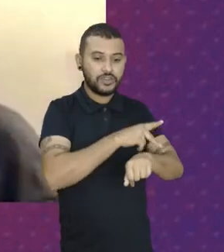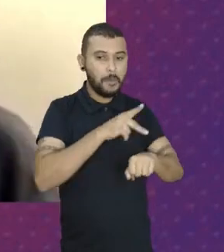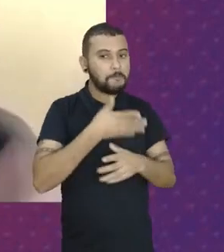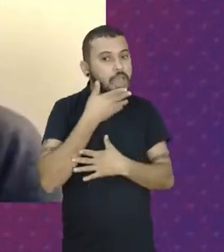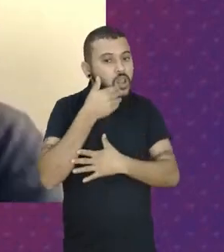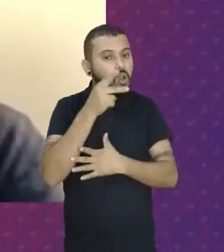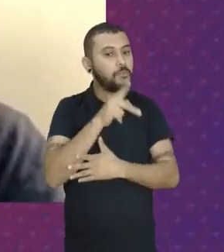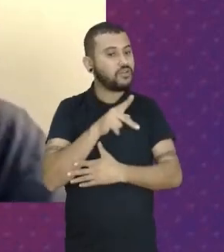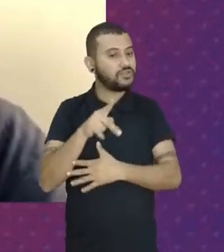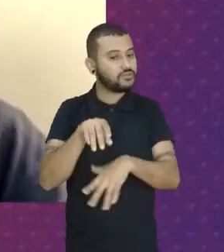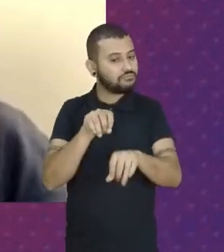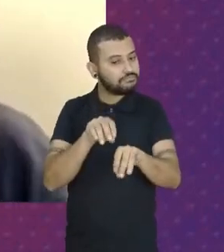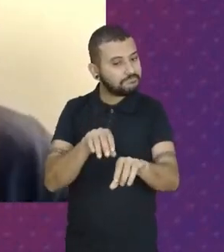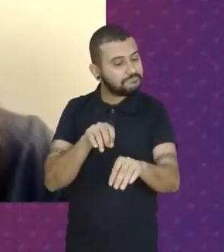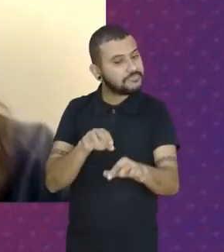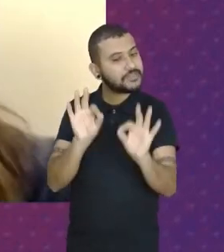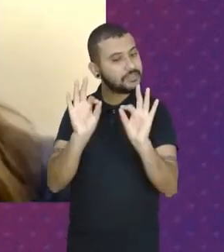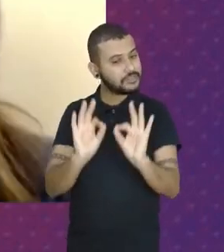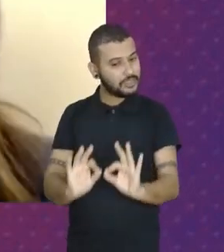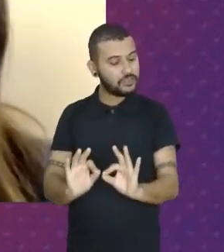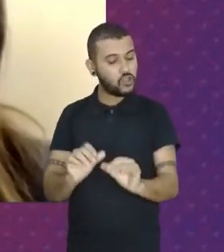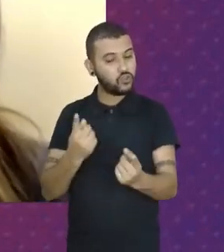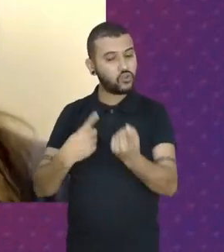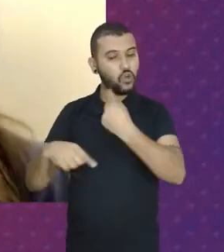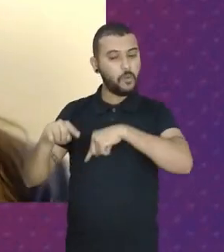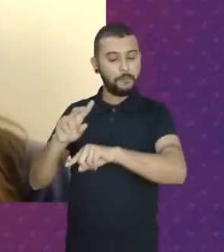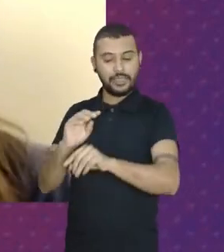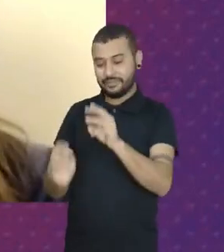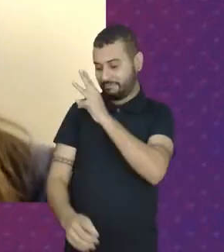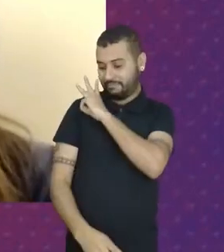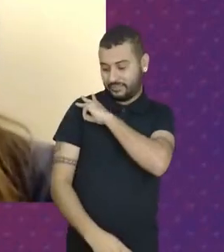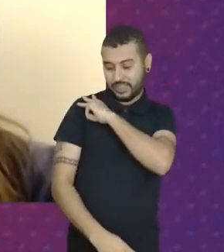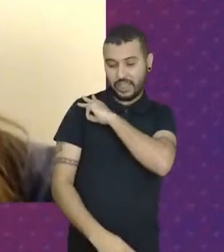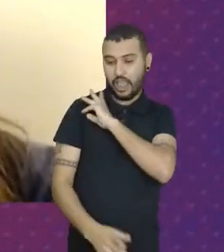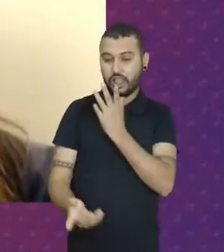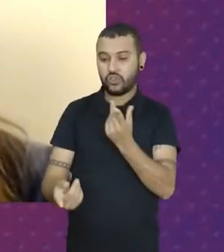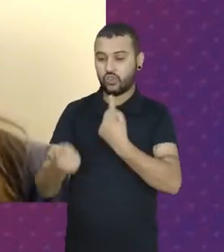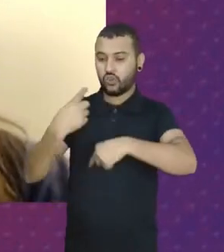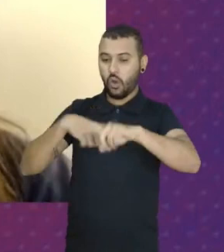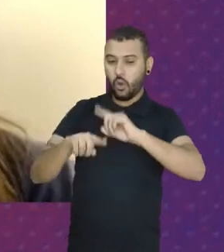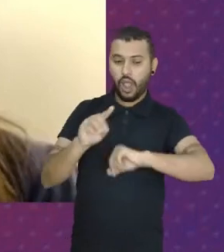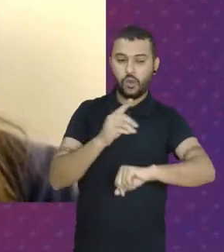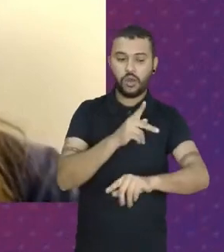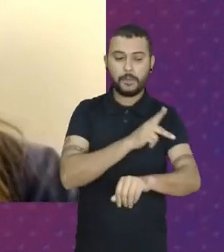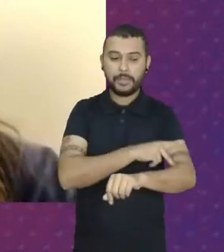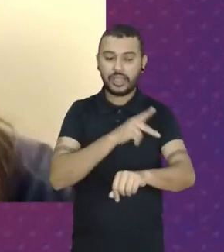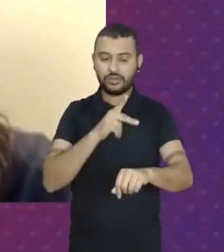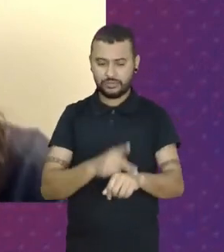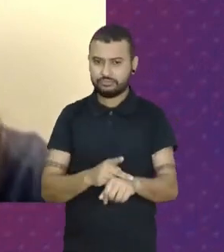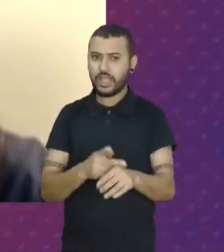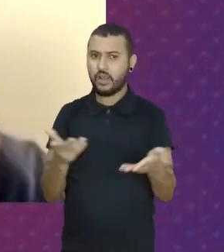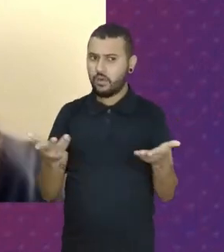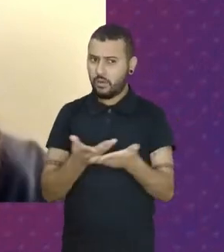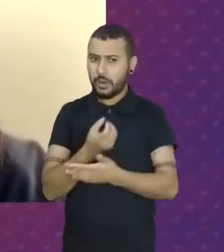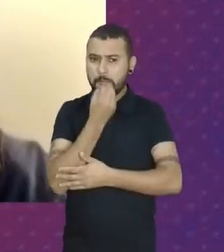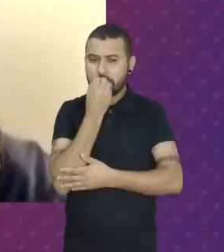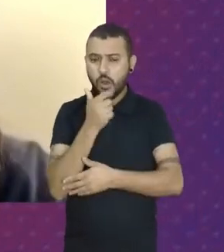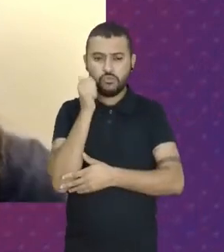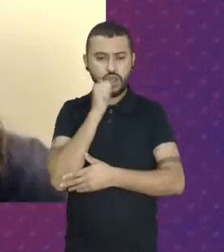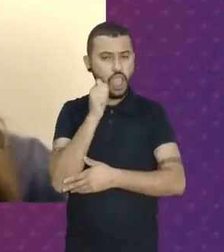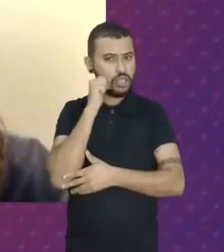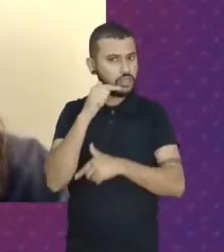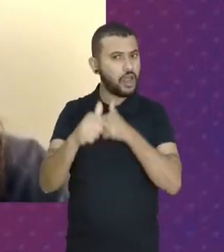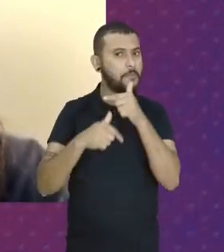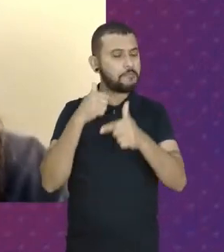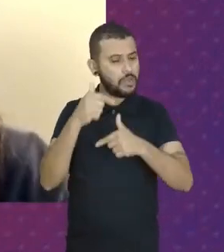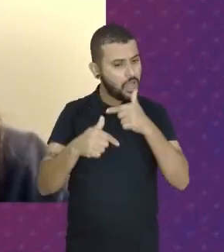professoras, né? Então, elas fazem essa transição. Então, impactou uma camada importante das mulheres trabalhadoras